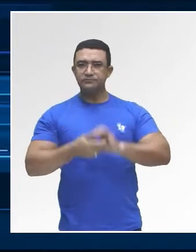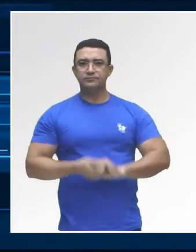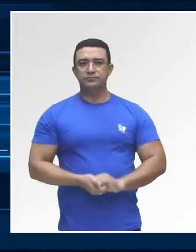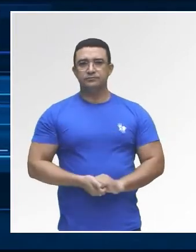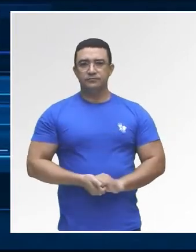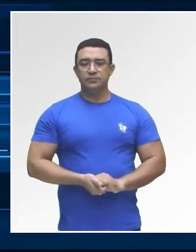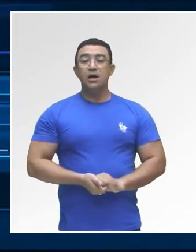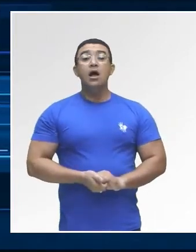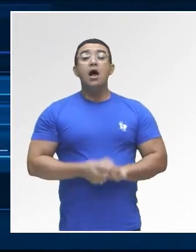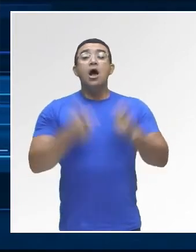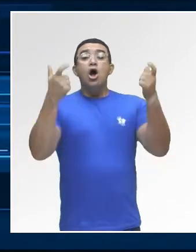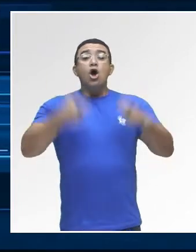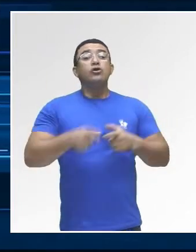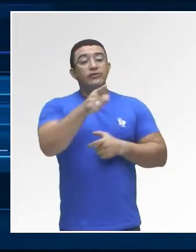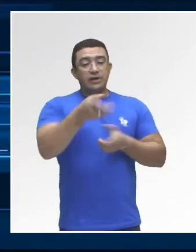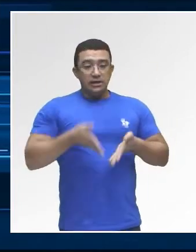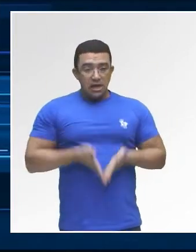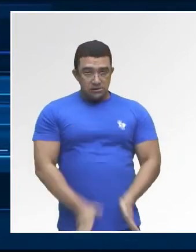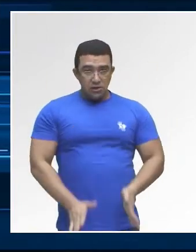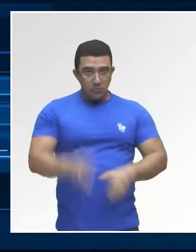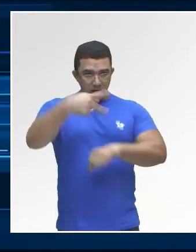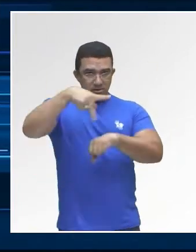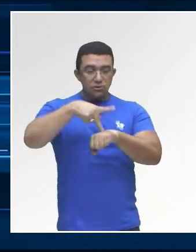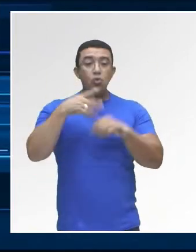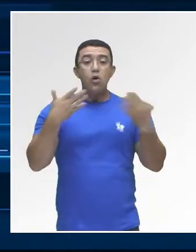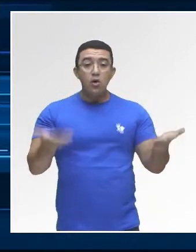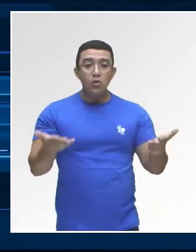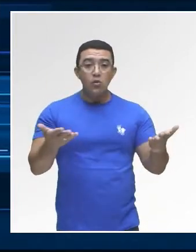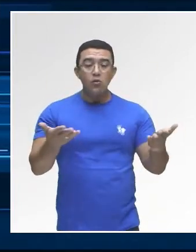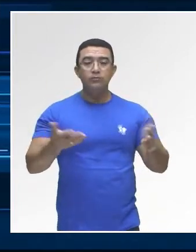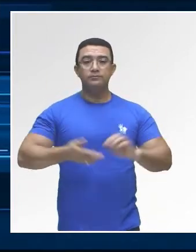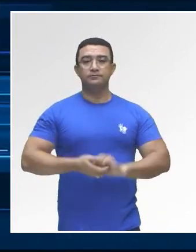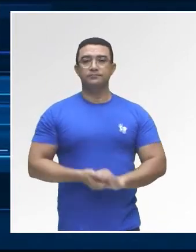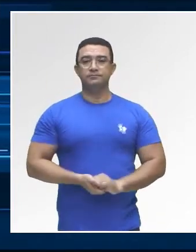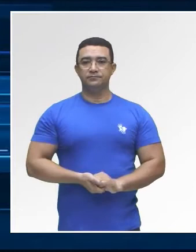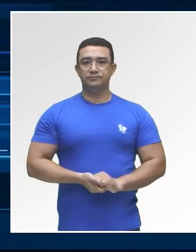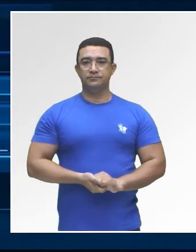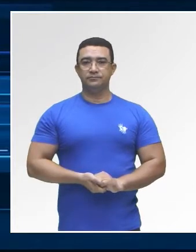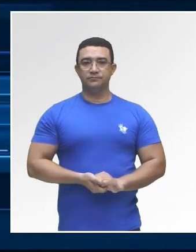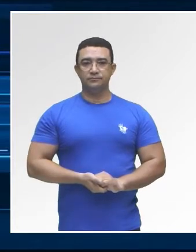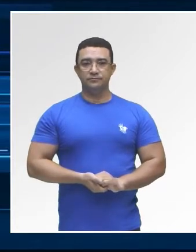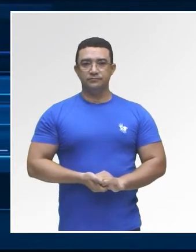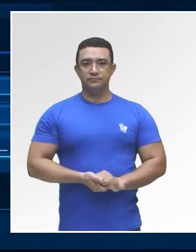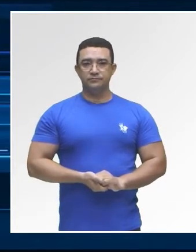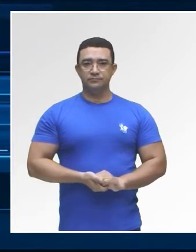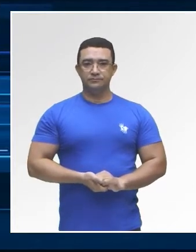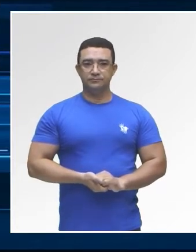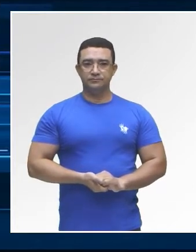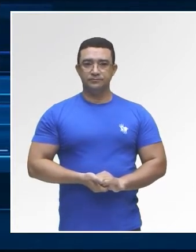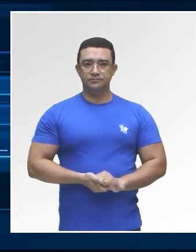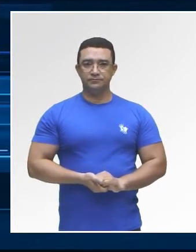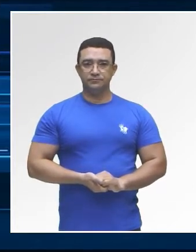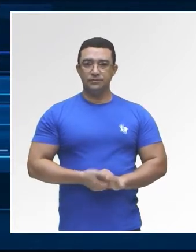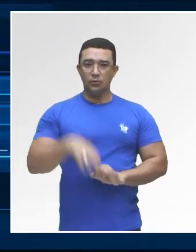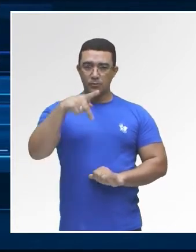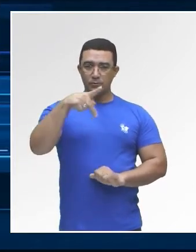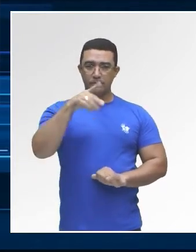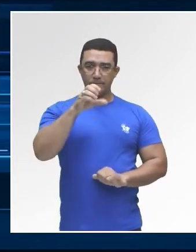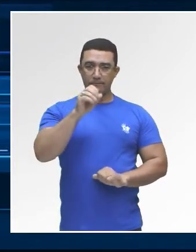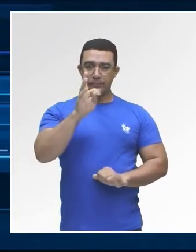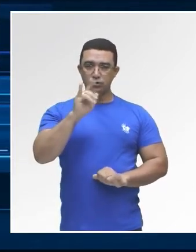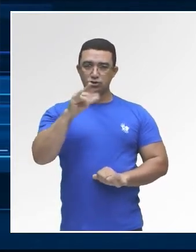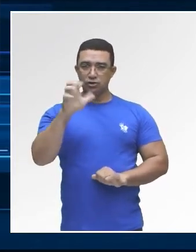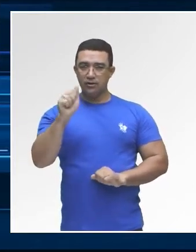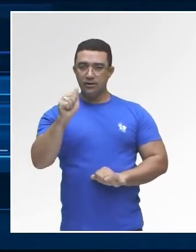De onde você é? Qual é o seu país de origem? Então, deixa eu fazer a pergunta para eles agora, então. Where do you come from, Potira and